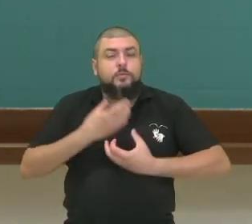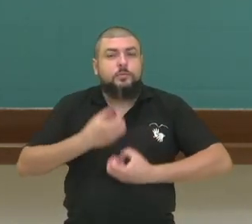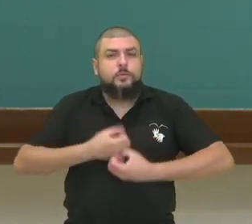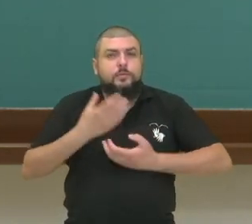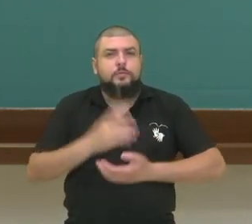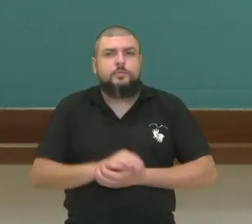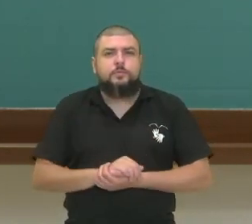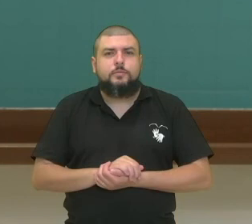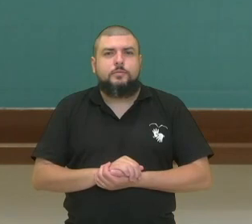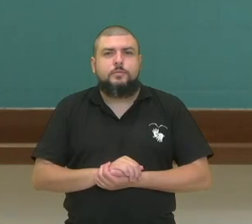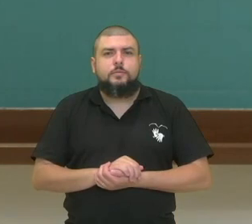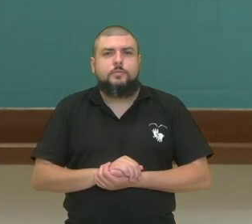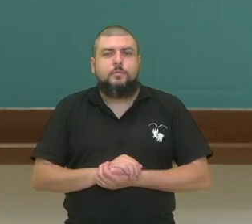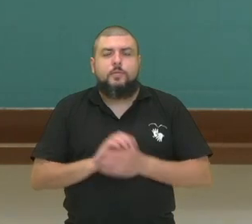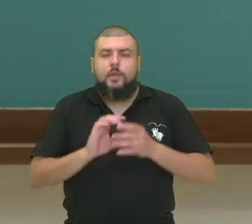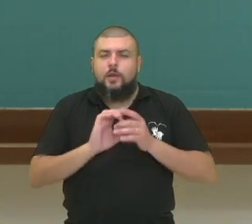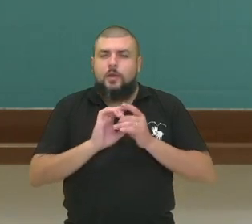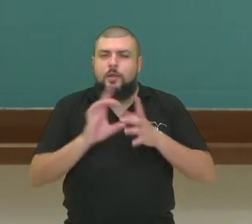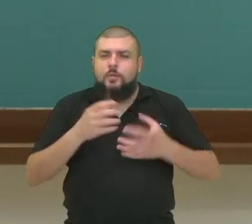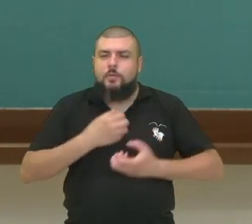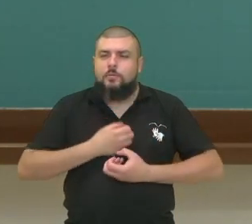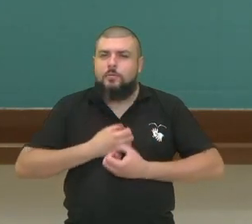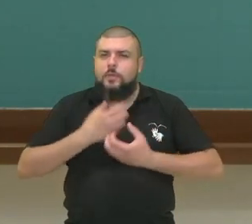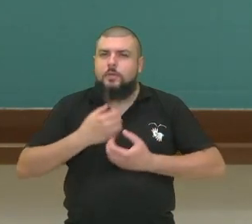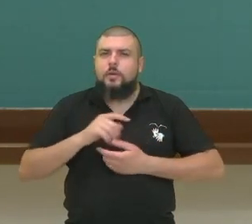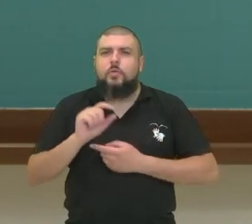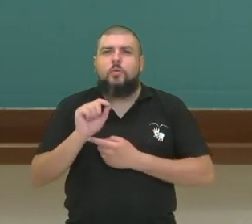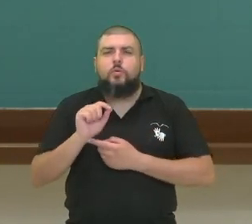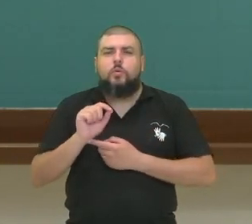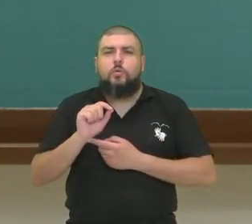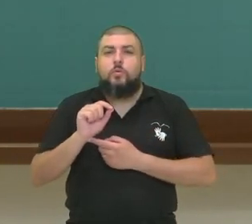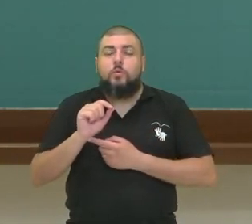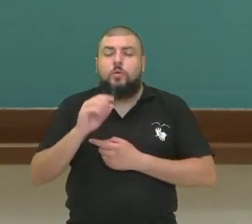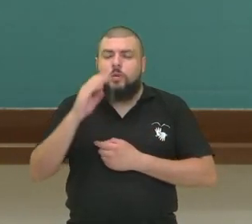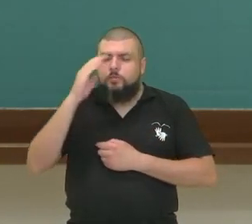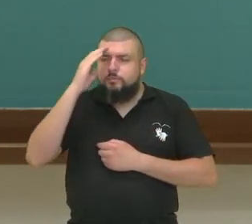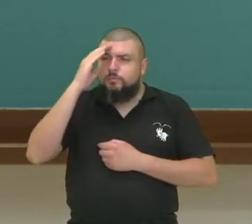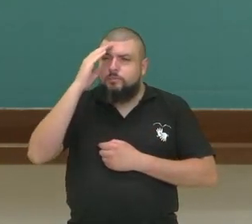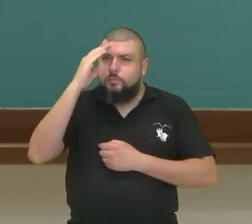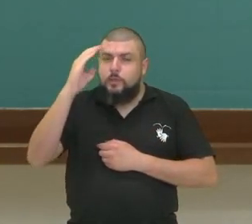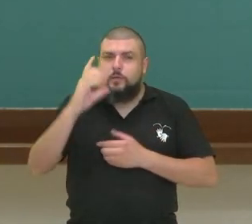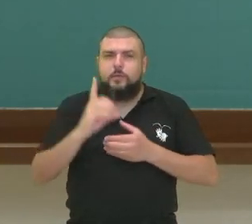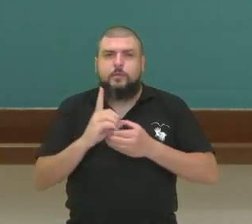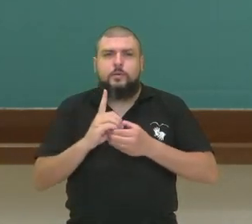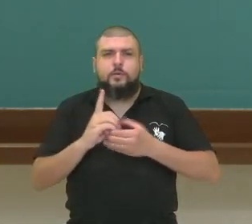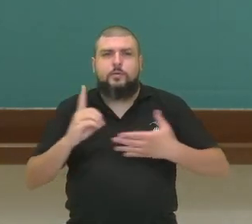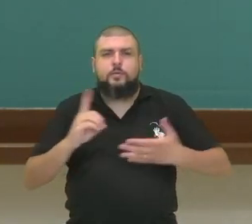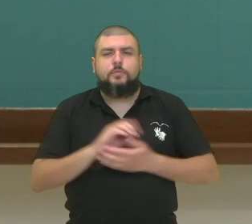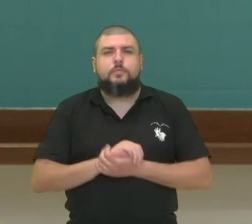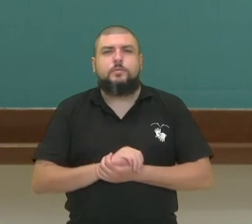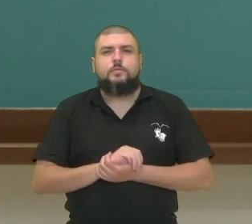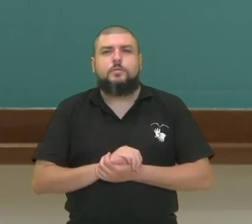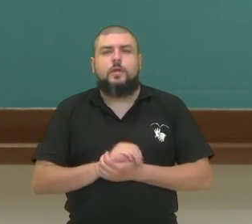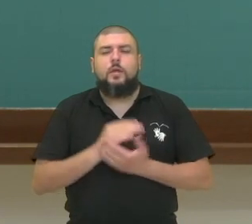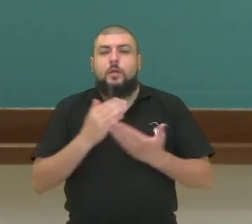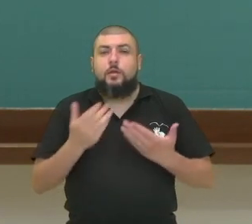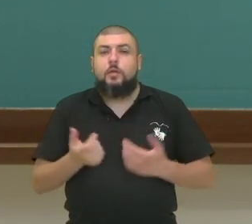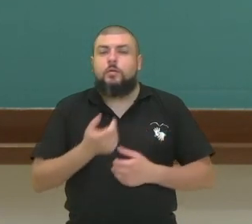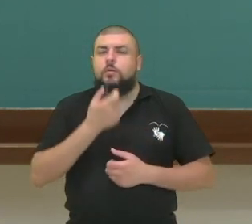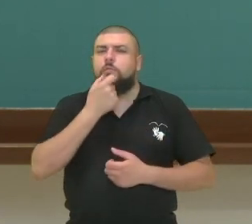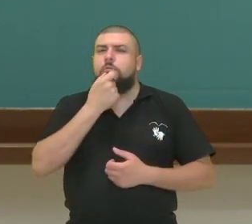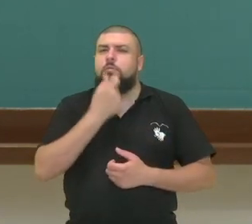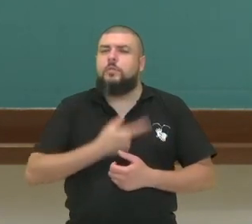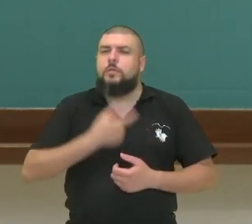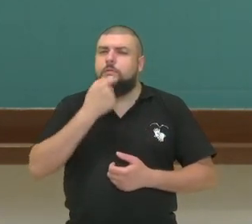de expressão é a principal característica de uma democracia. Então o humor sempre esteve a serviço